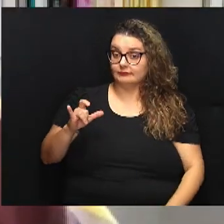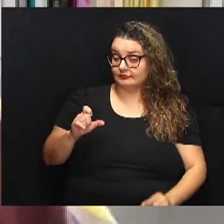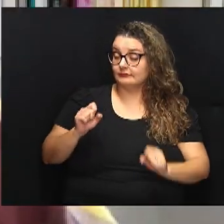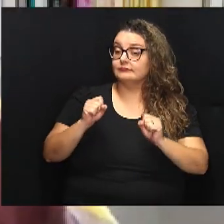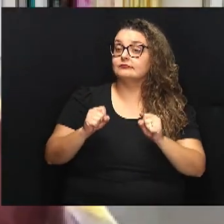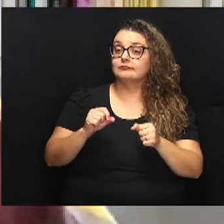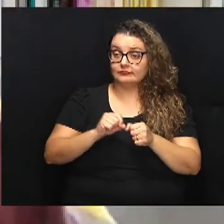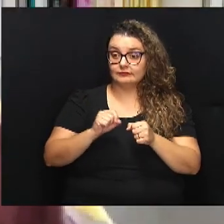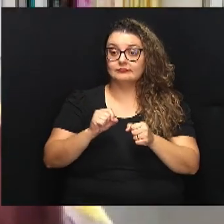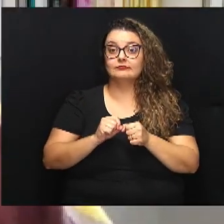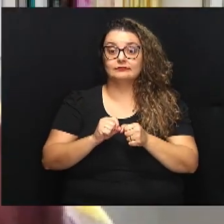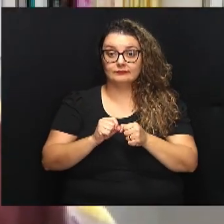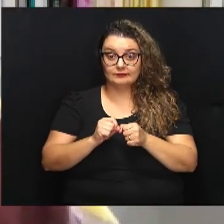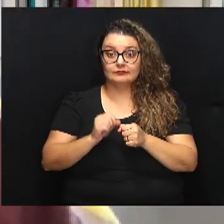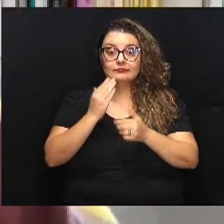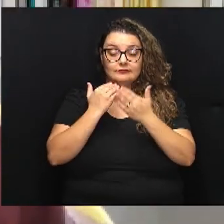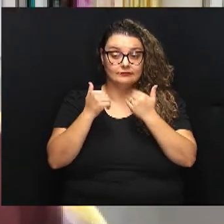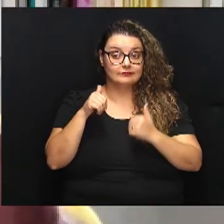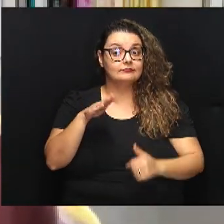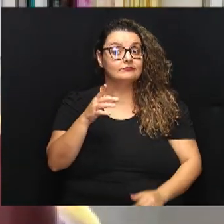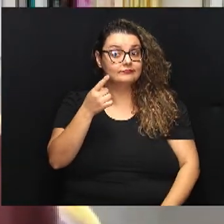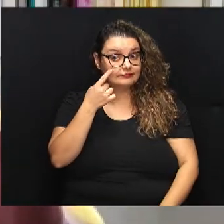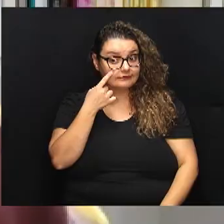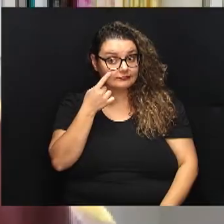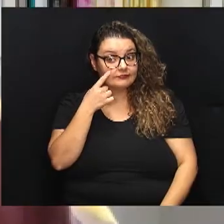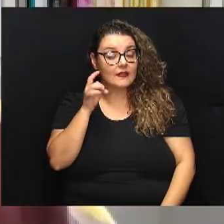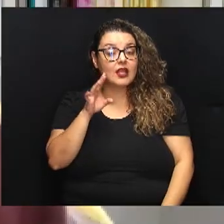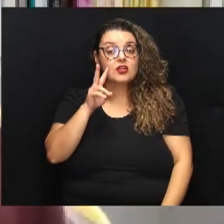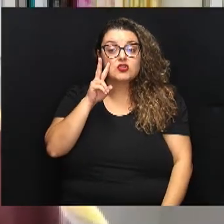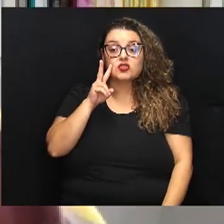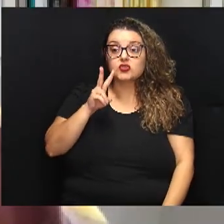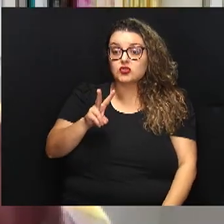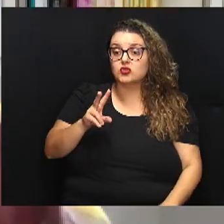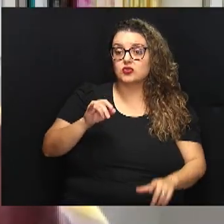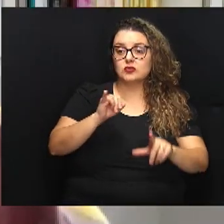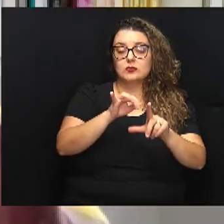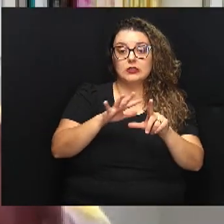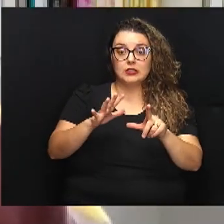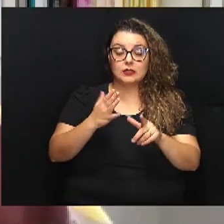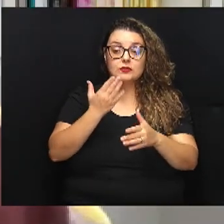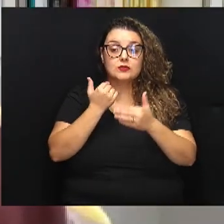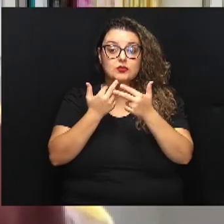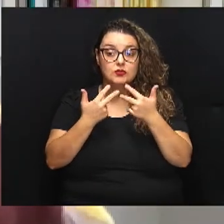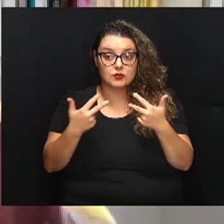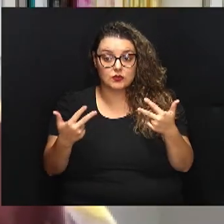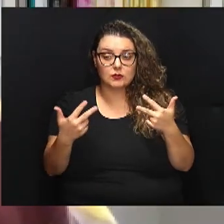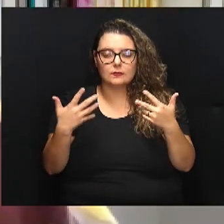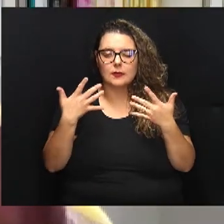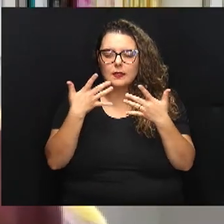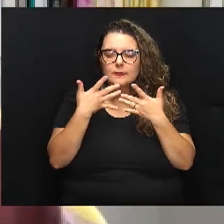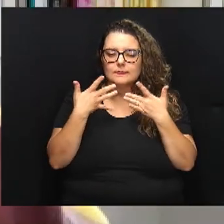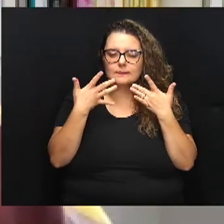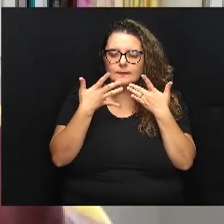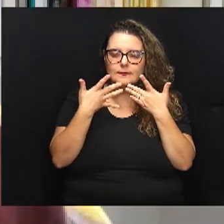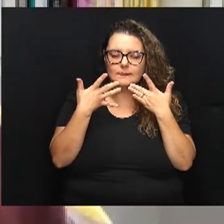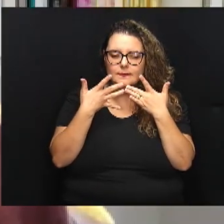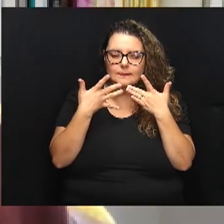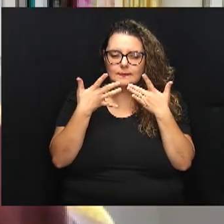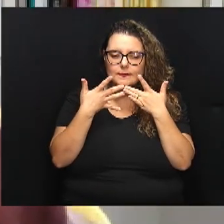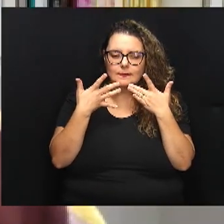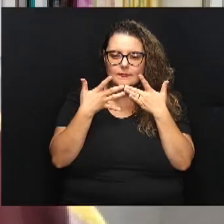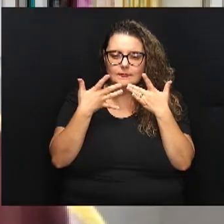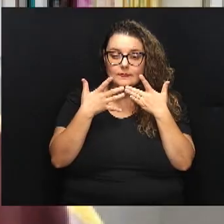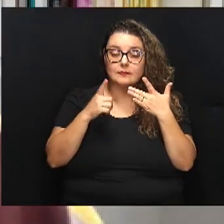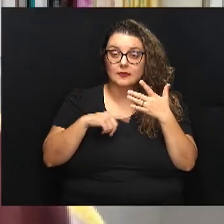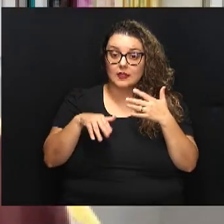comer mais. Olha só, a gente só vendo imagem de comida gostosa, a gente pode ter mais apetite.